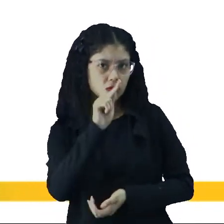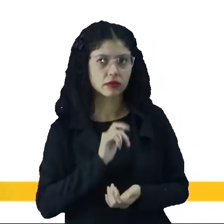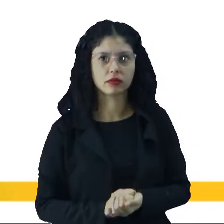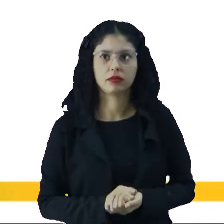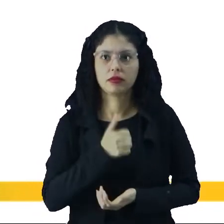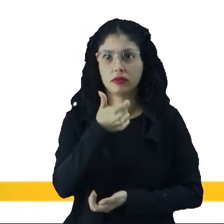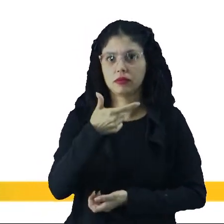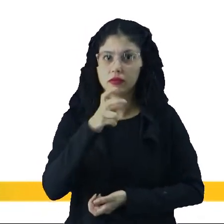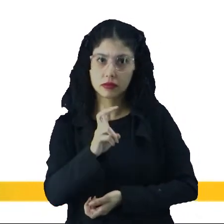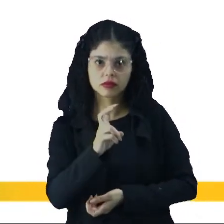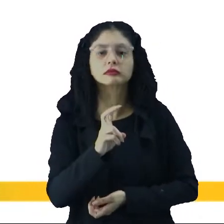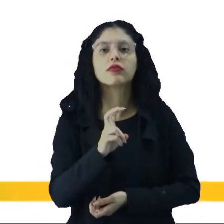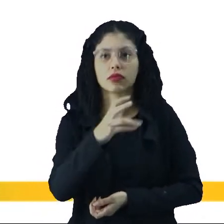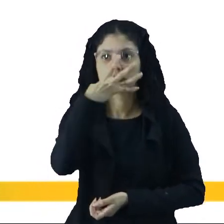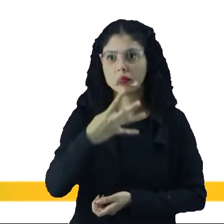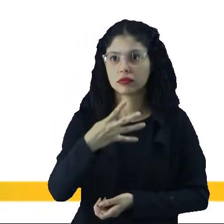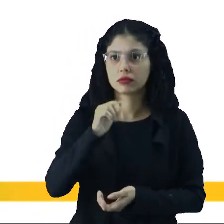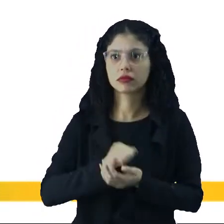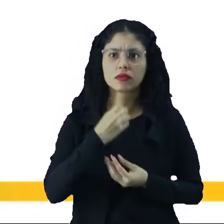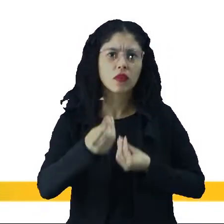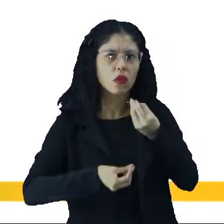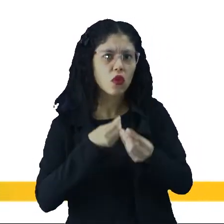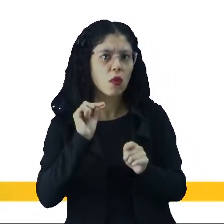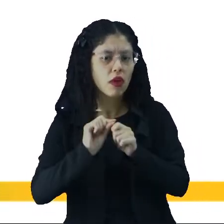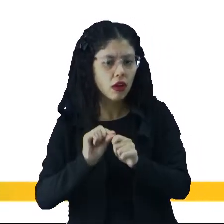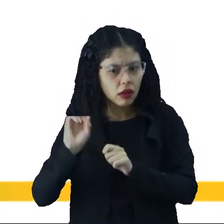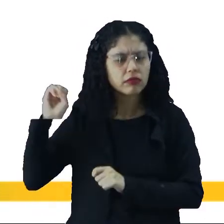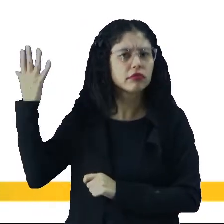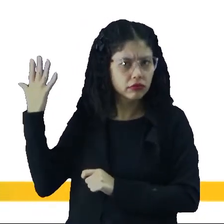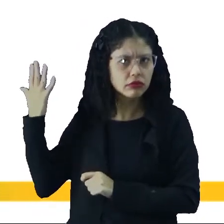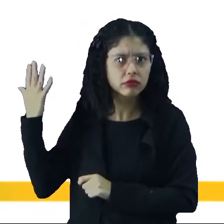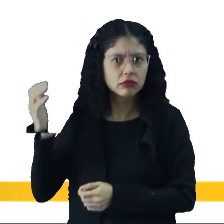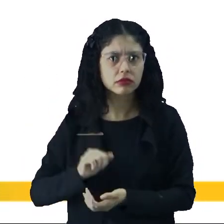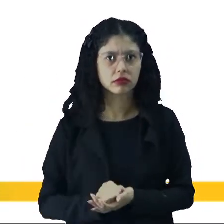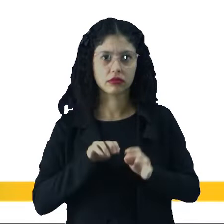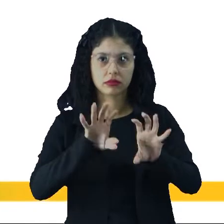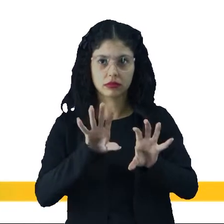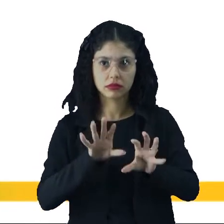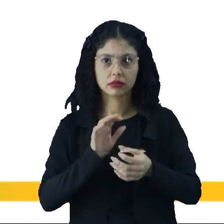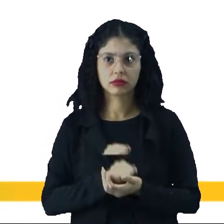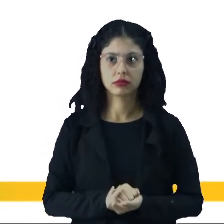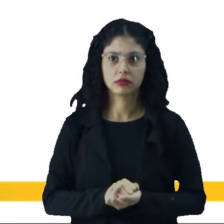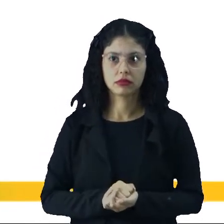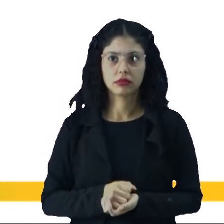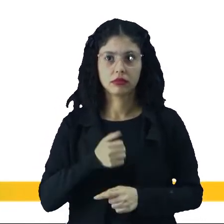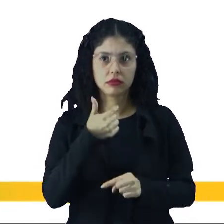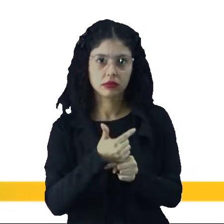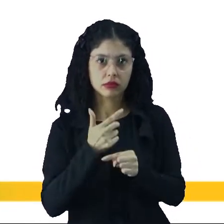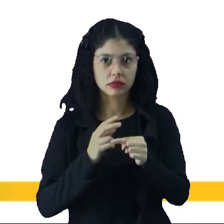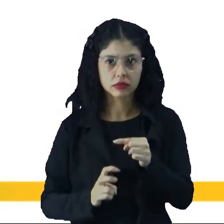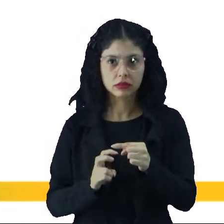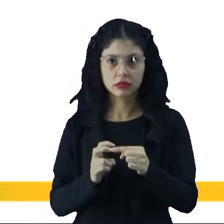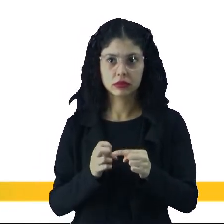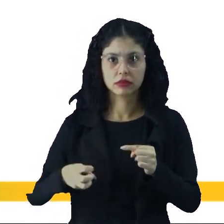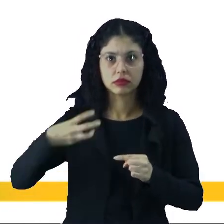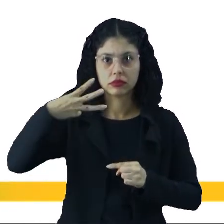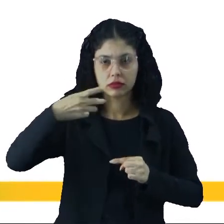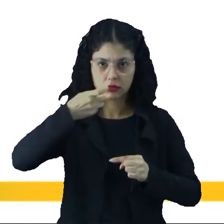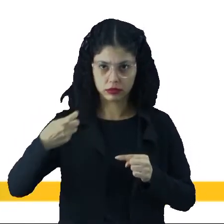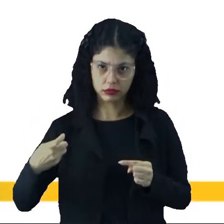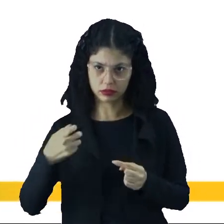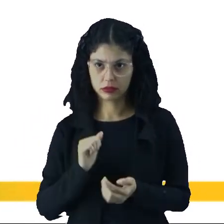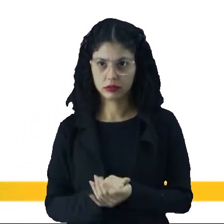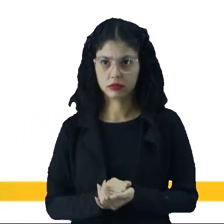E 25/4, se eu fatorar, como é que vai ficar? Então aqui, ó, eu vou repetir 2/5 elevado a